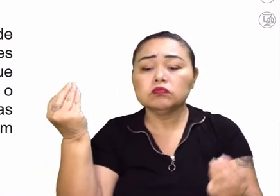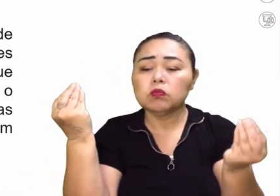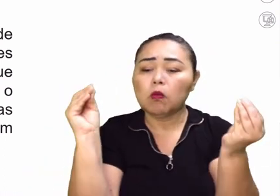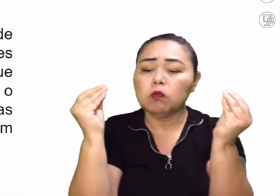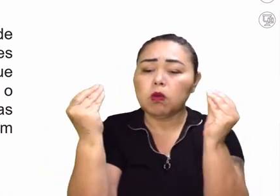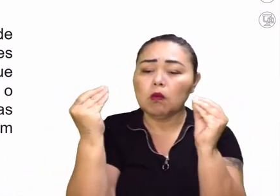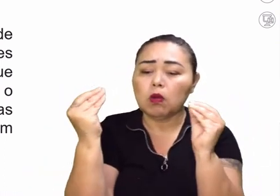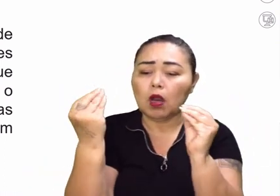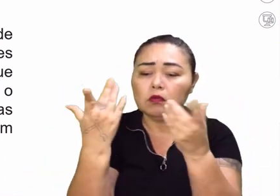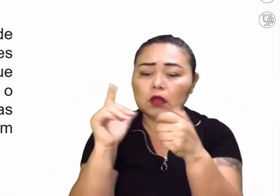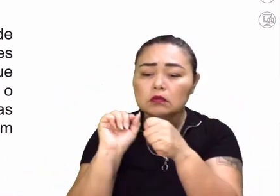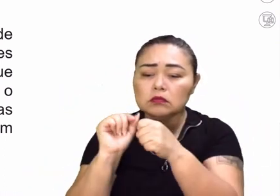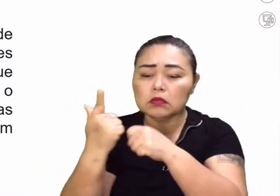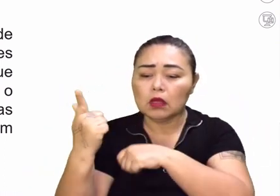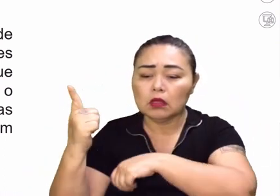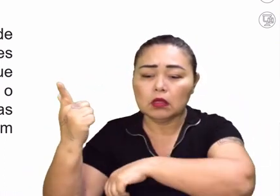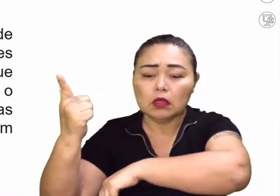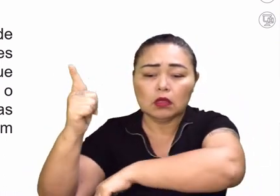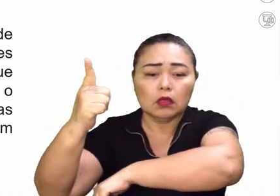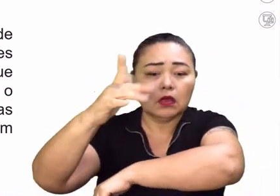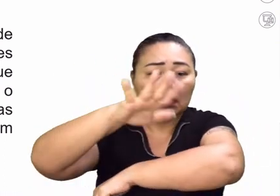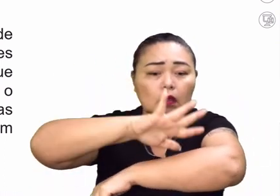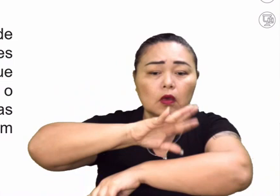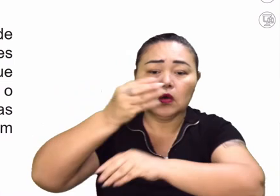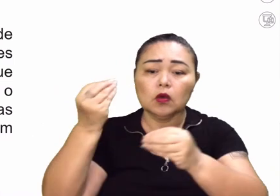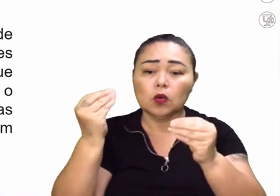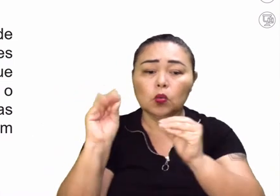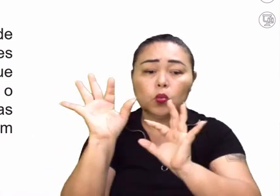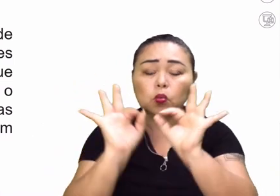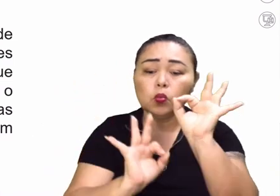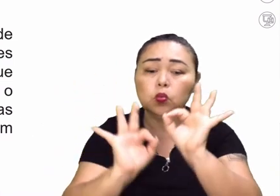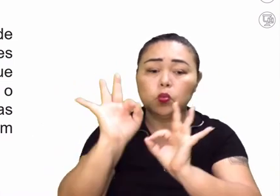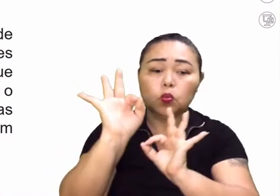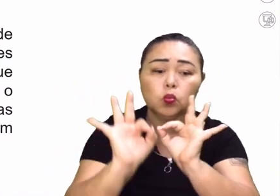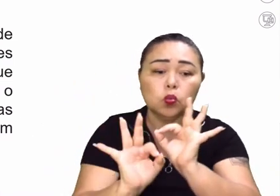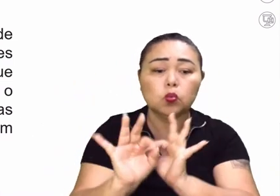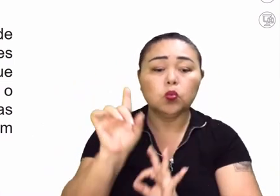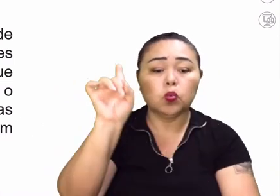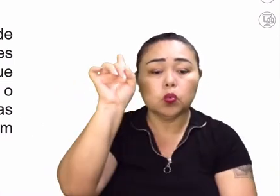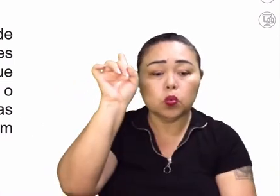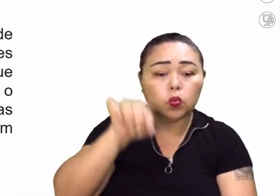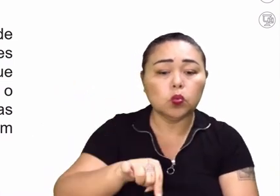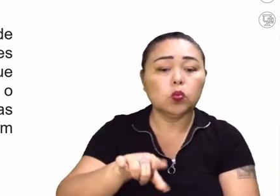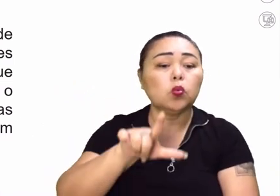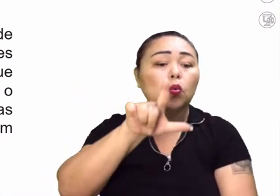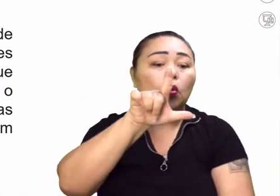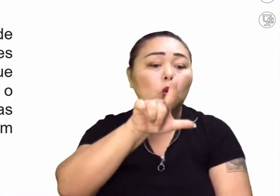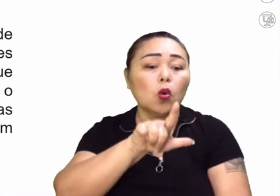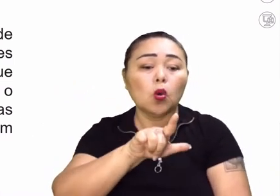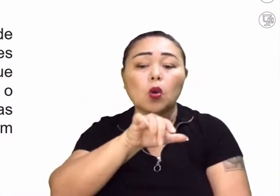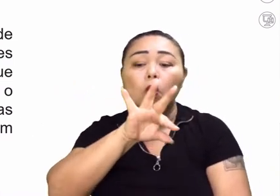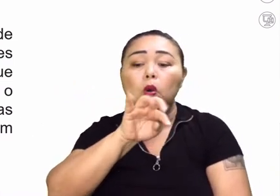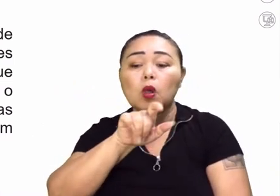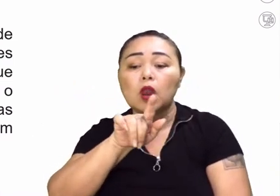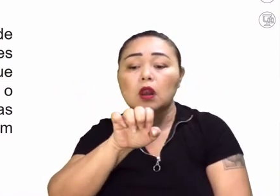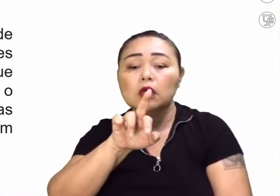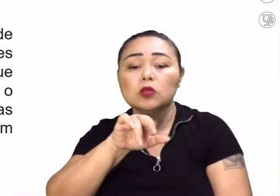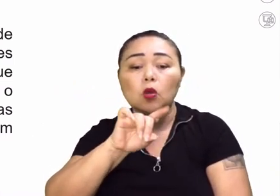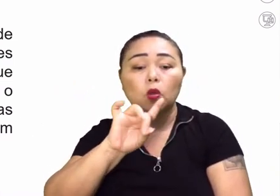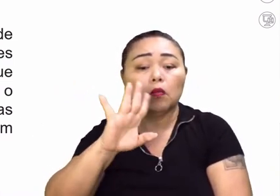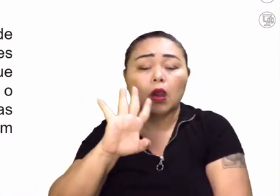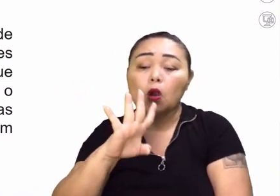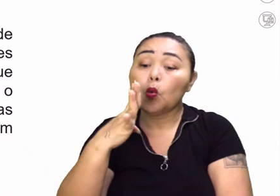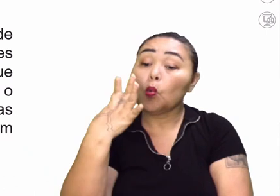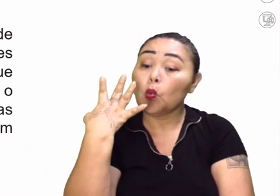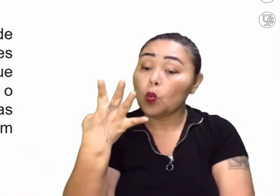estruturas geológicas marcadas por formações mitológicas com mais de 4